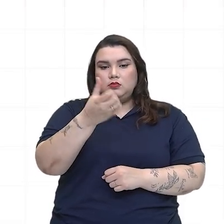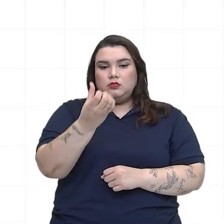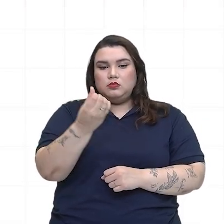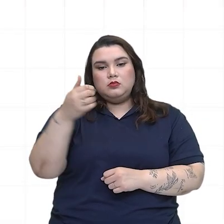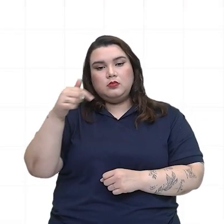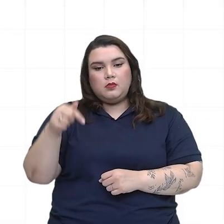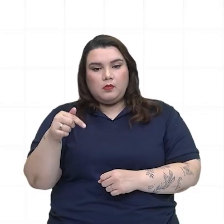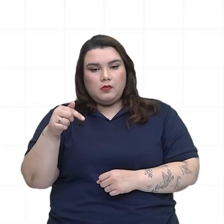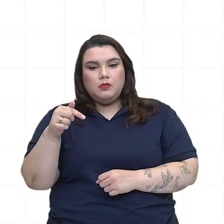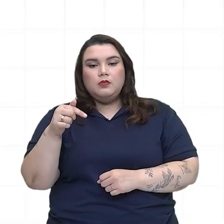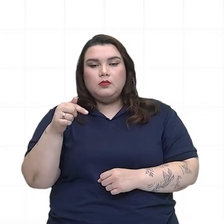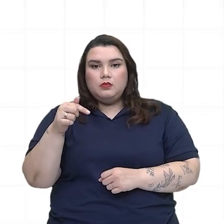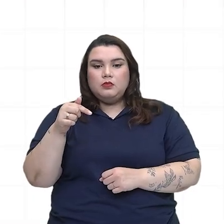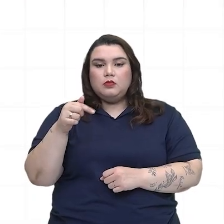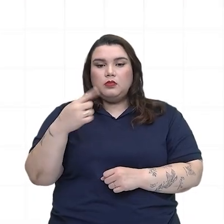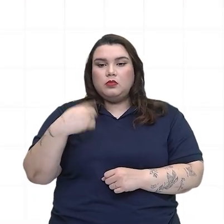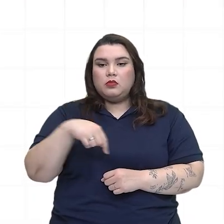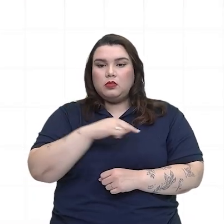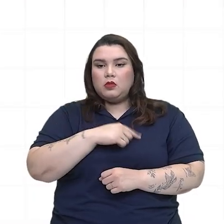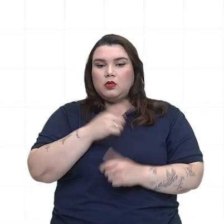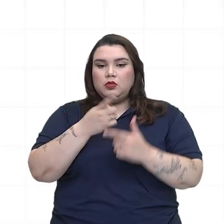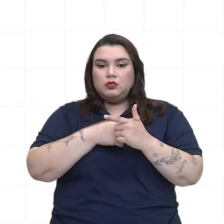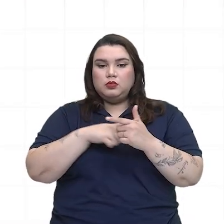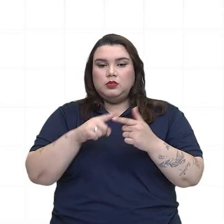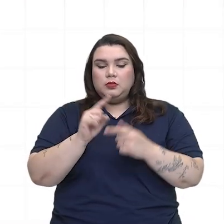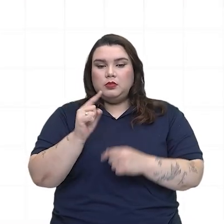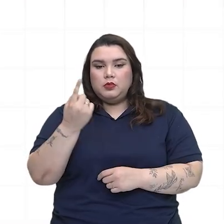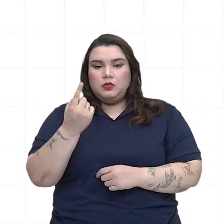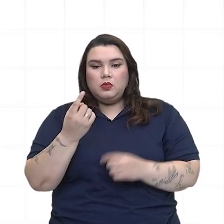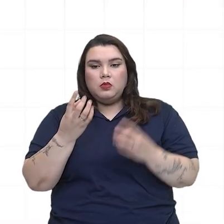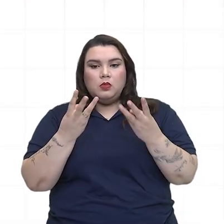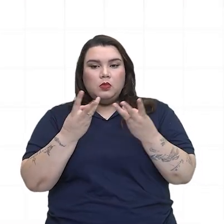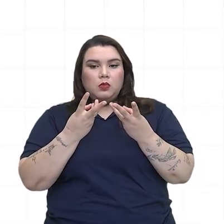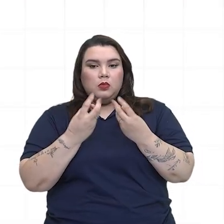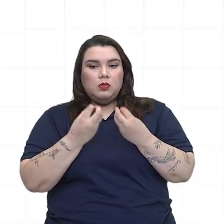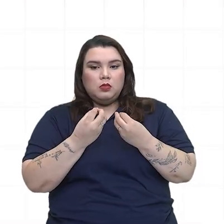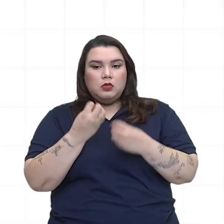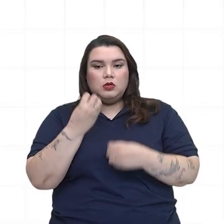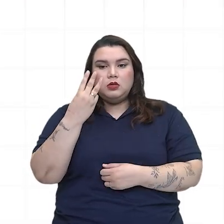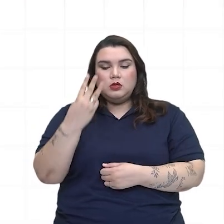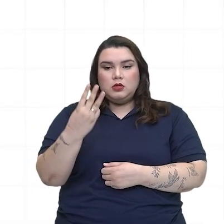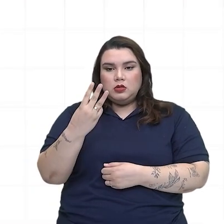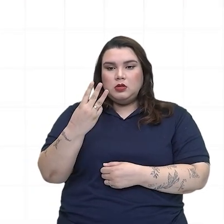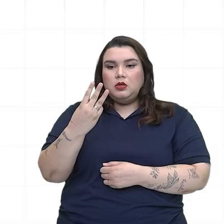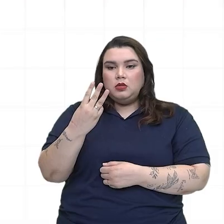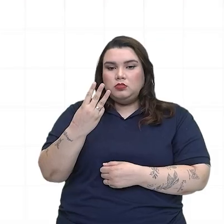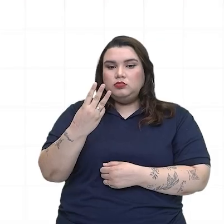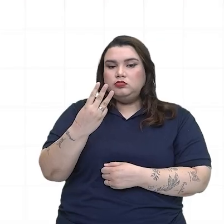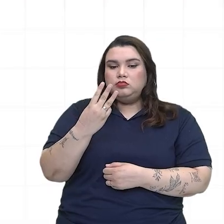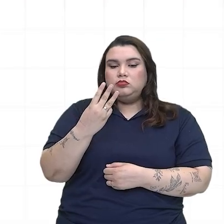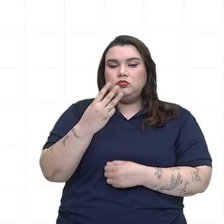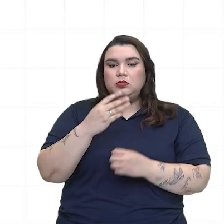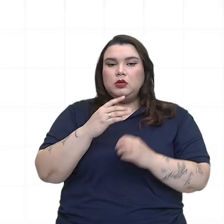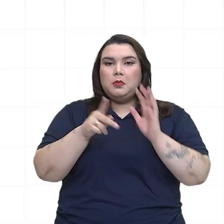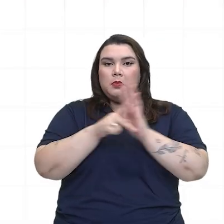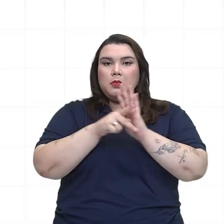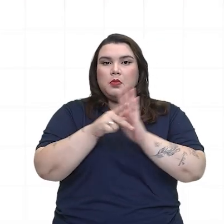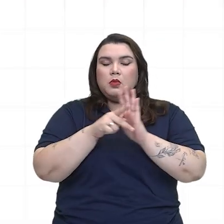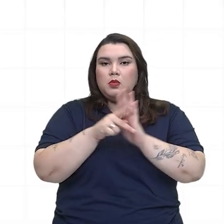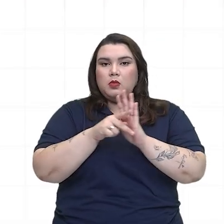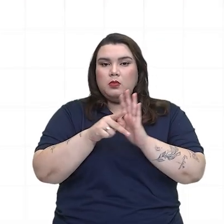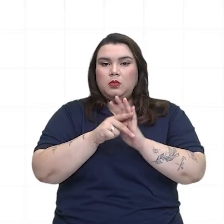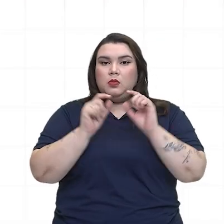12.167. Quando a gente divide por 1.000, a gente conta 3 casas decimais, da direita para a esquerda.